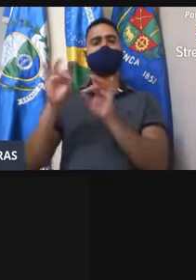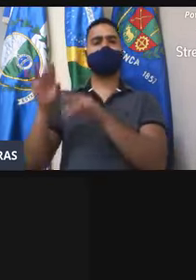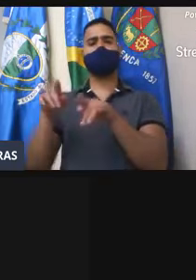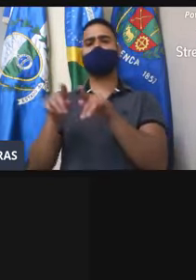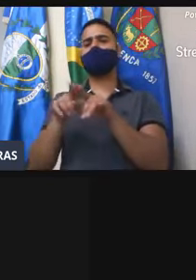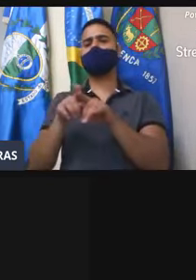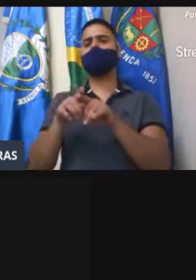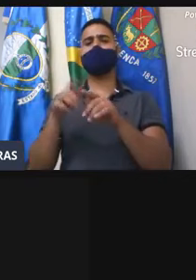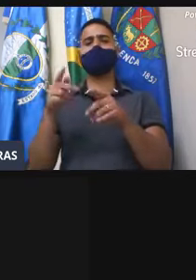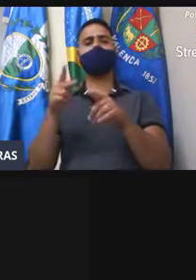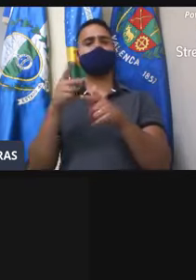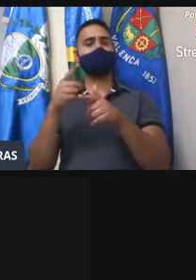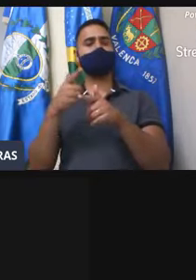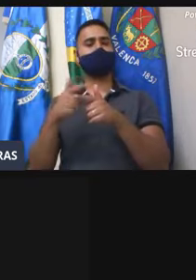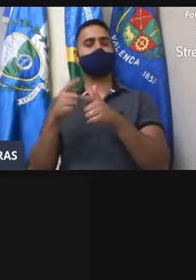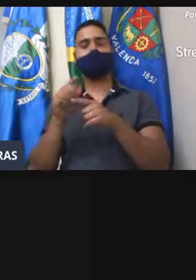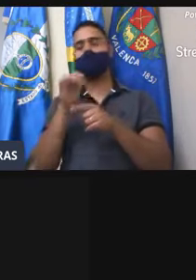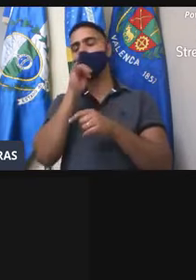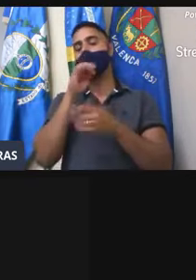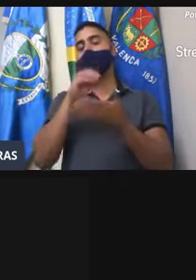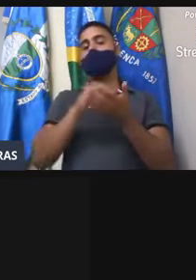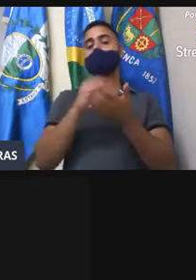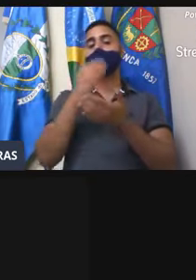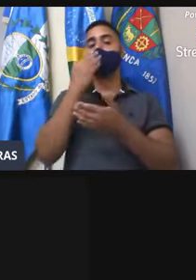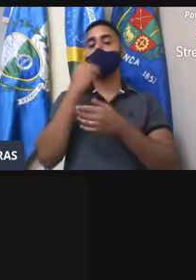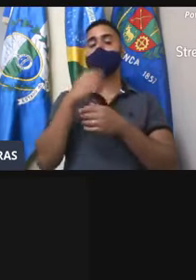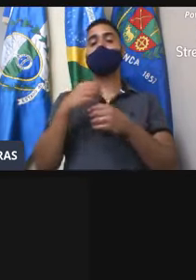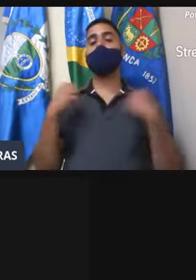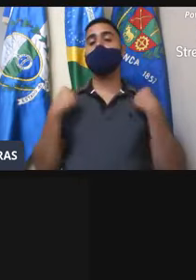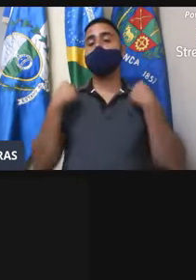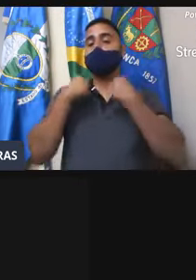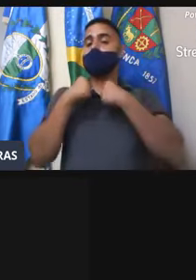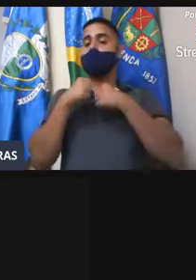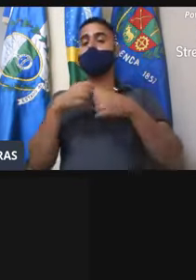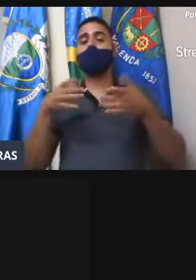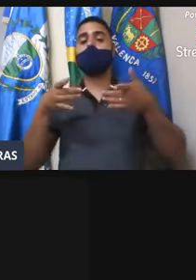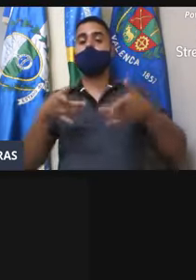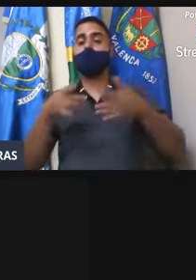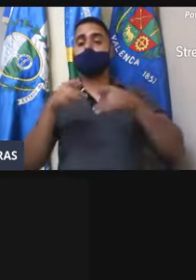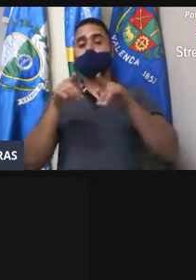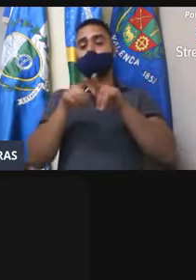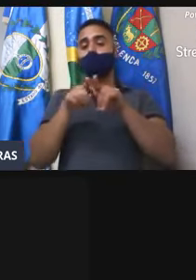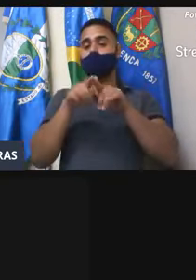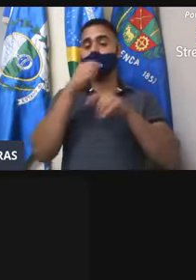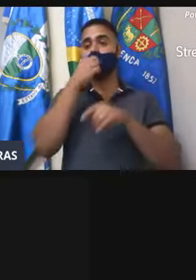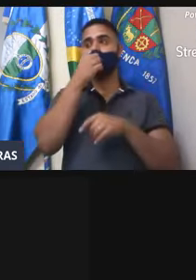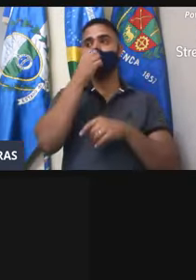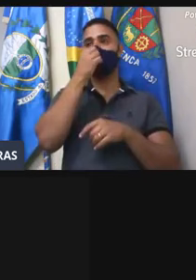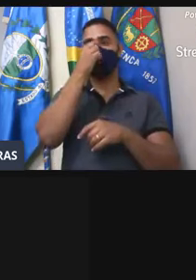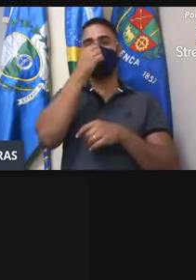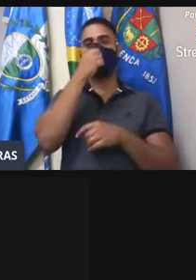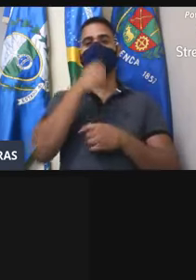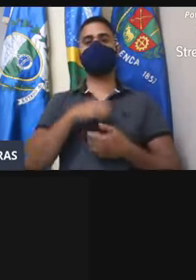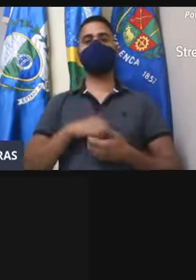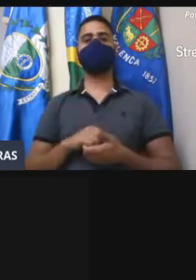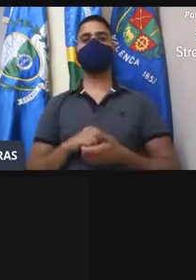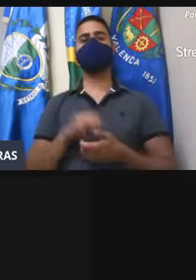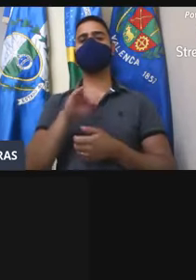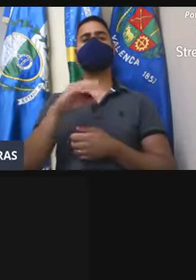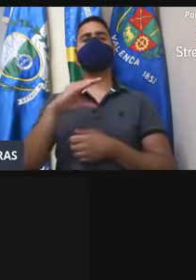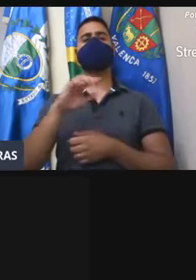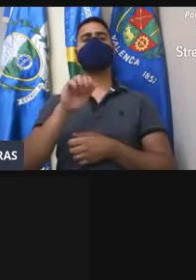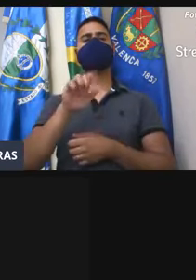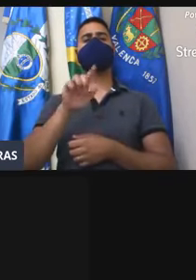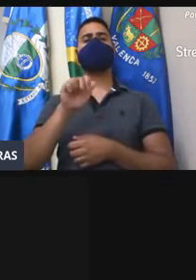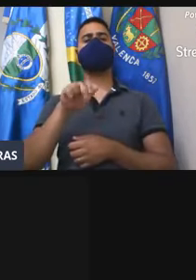calamidade pública, como alimentação, cobertores, colchonetes. No caso de calamidade pública, esse